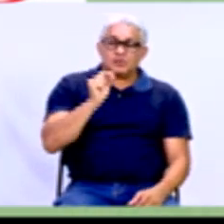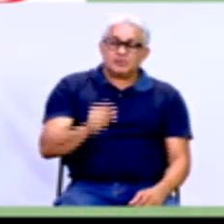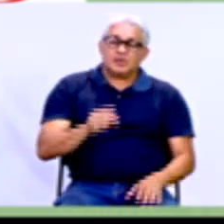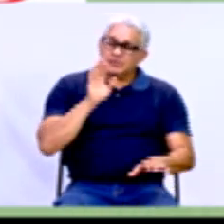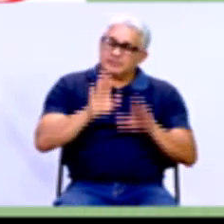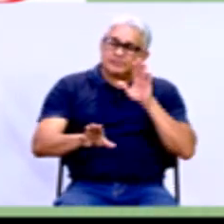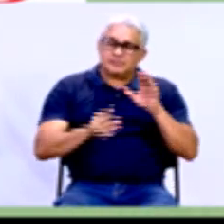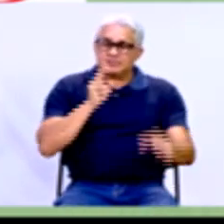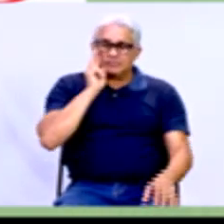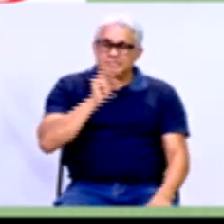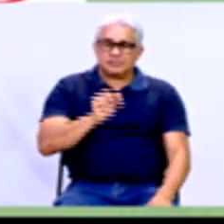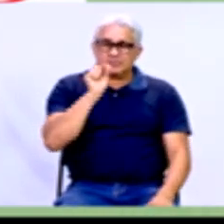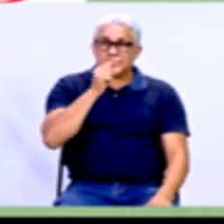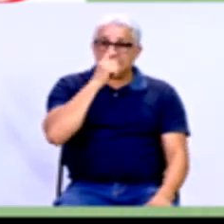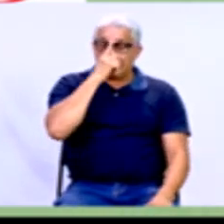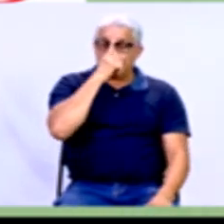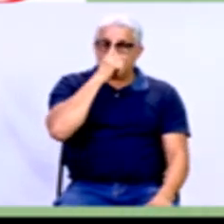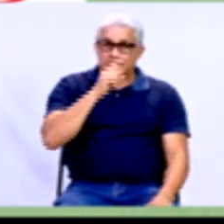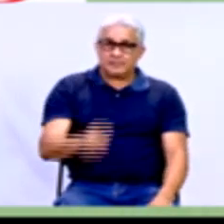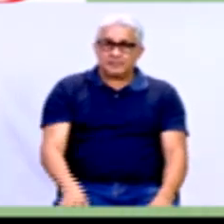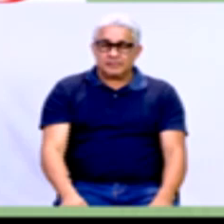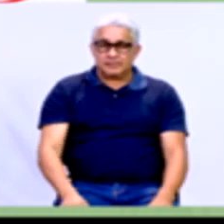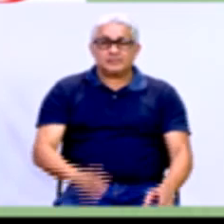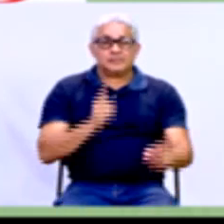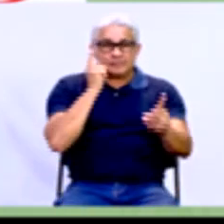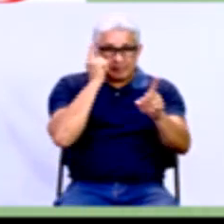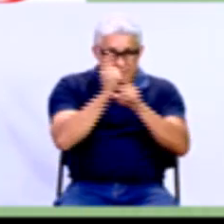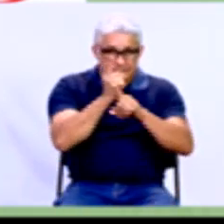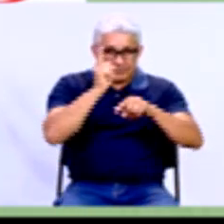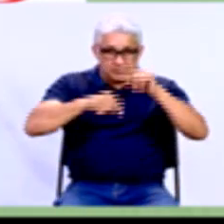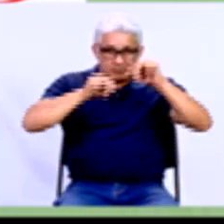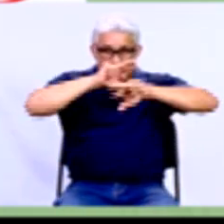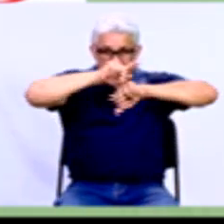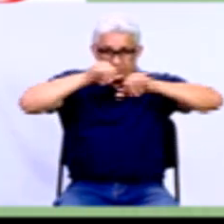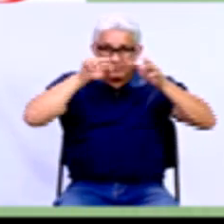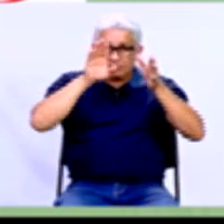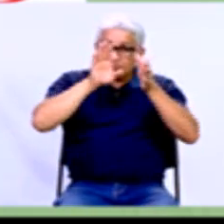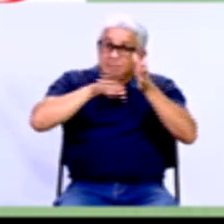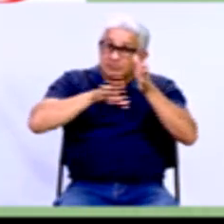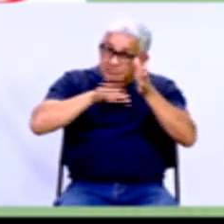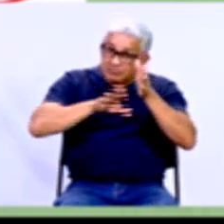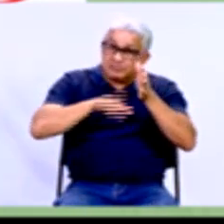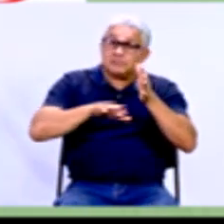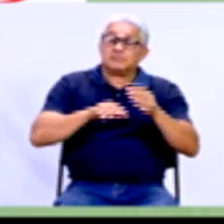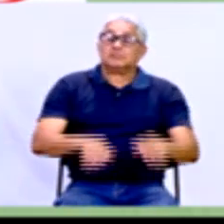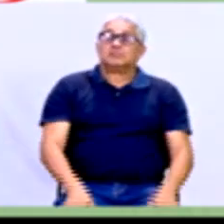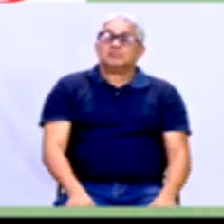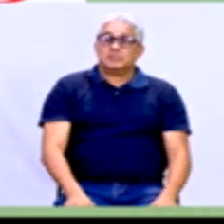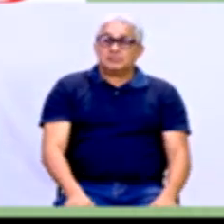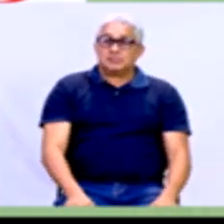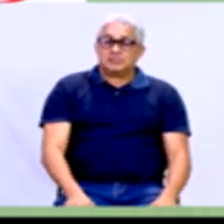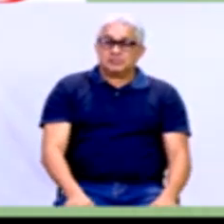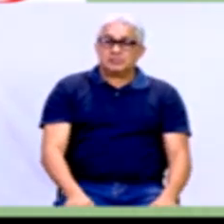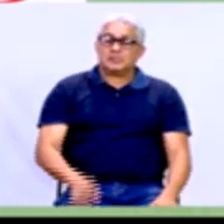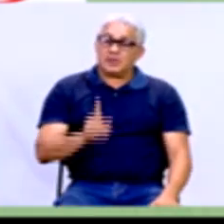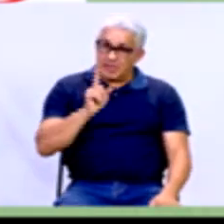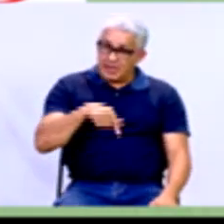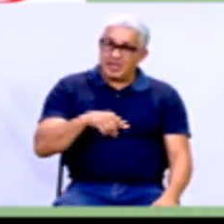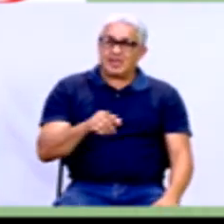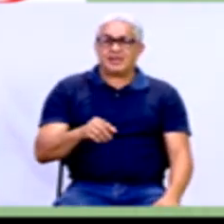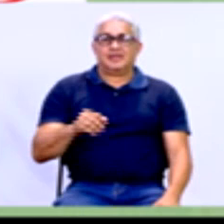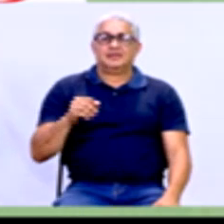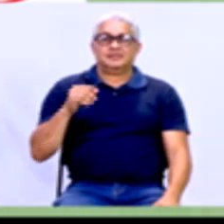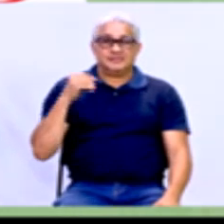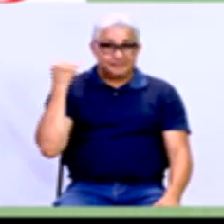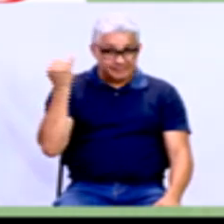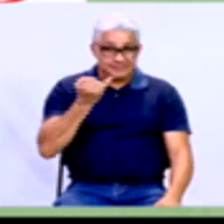vê que a gente encontra produtos mais baratos, né, pela internet. Então, isso é um fator que